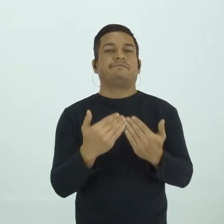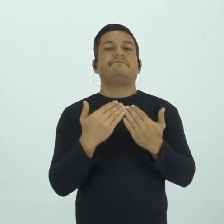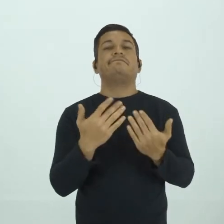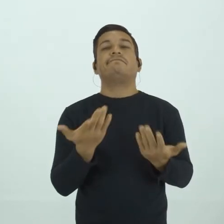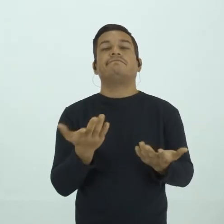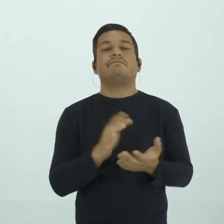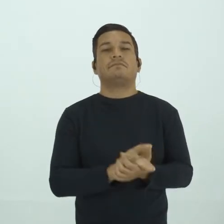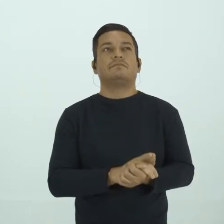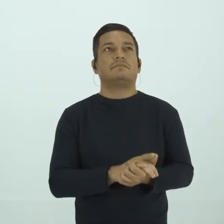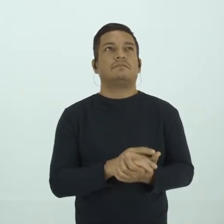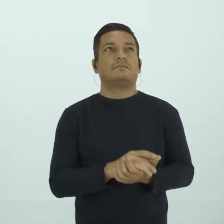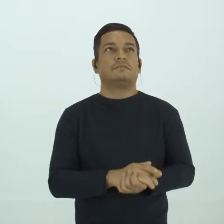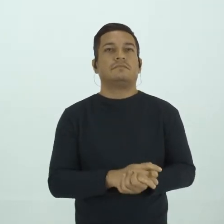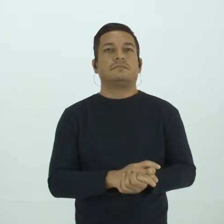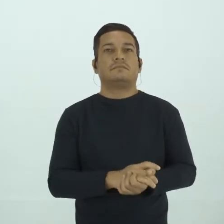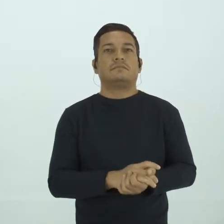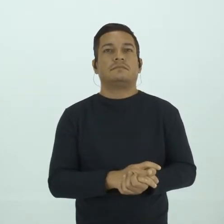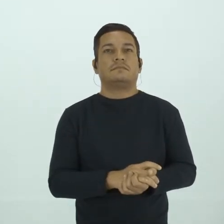verdade?